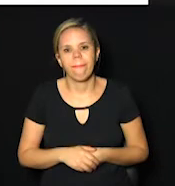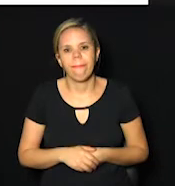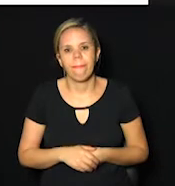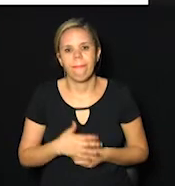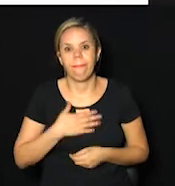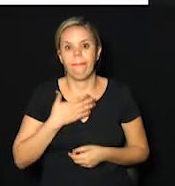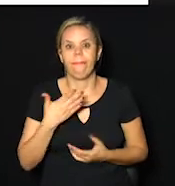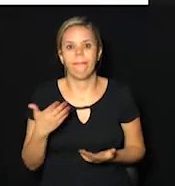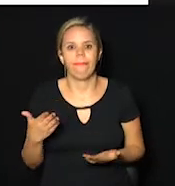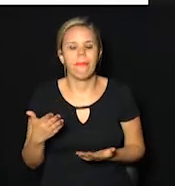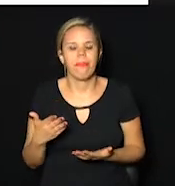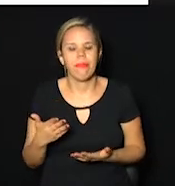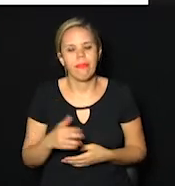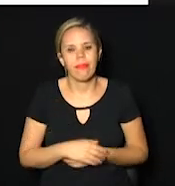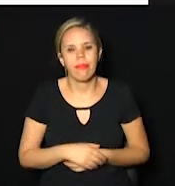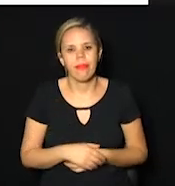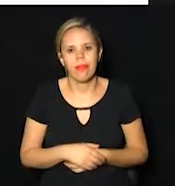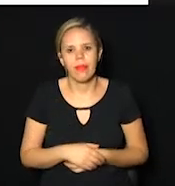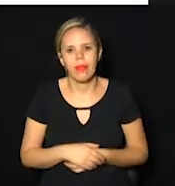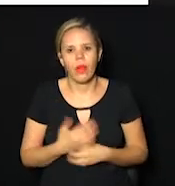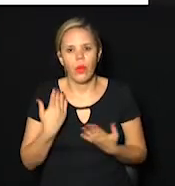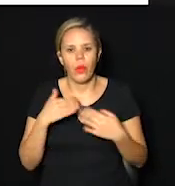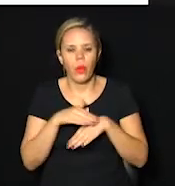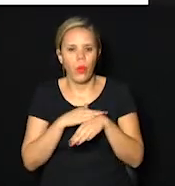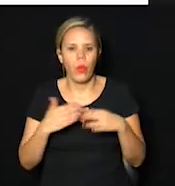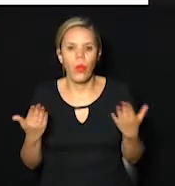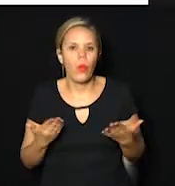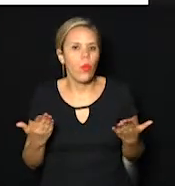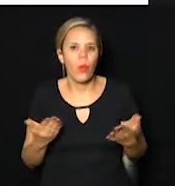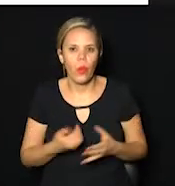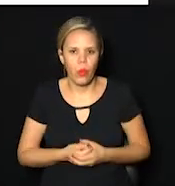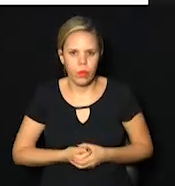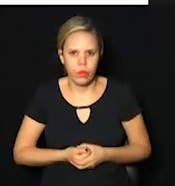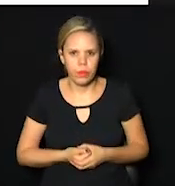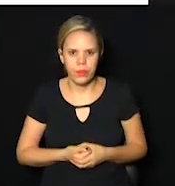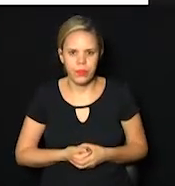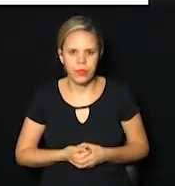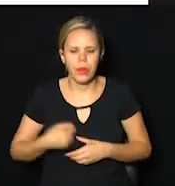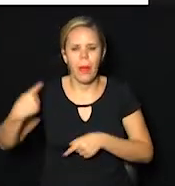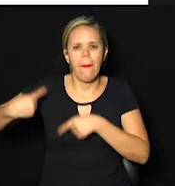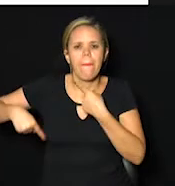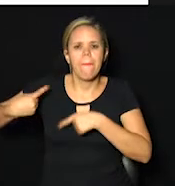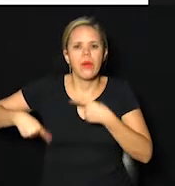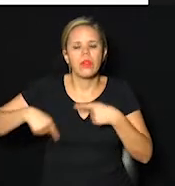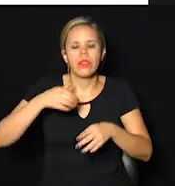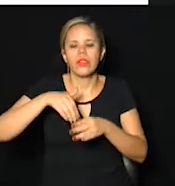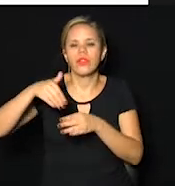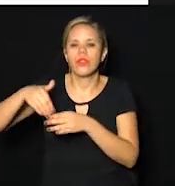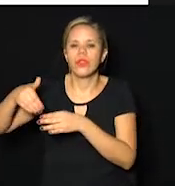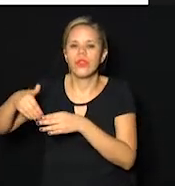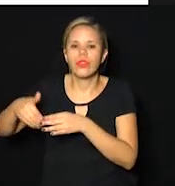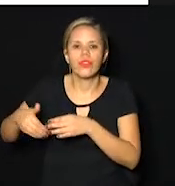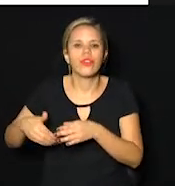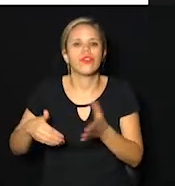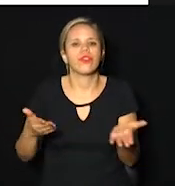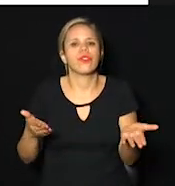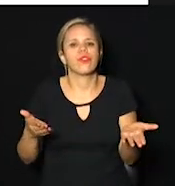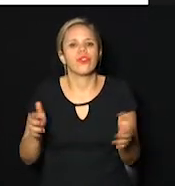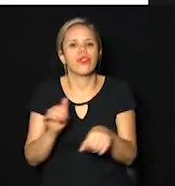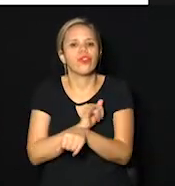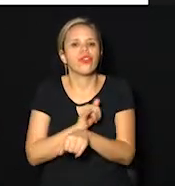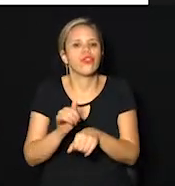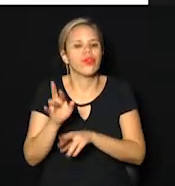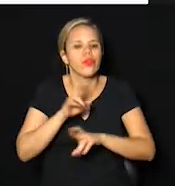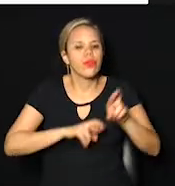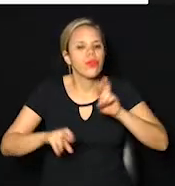assusta, mas vamos lá. Então, nossa conversa de hoje chama-se Política, Eleição e Marketing, Análises e